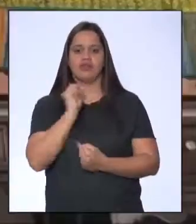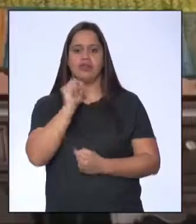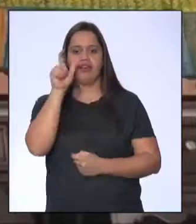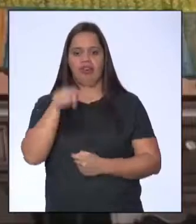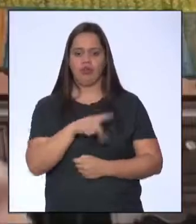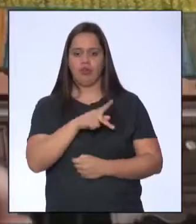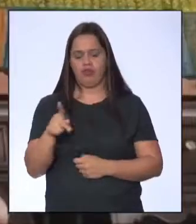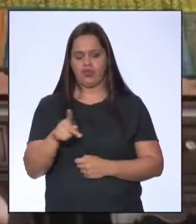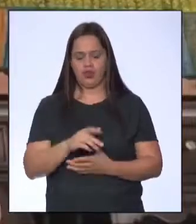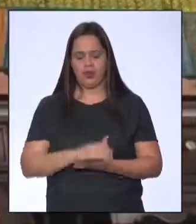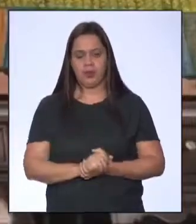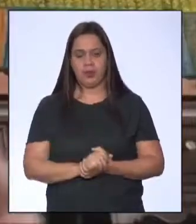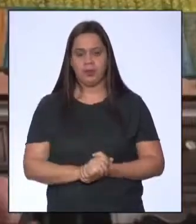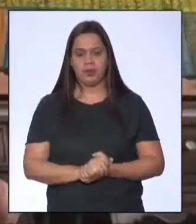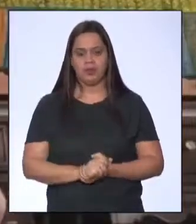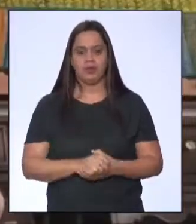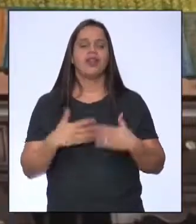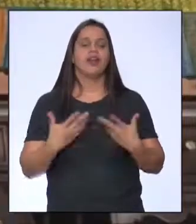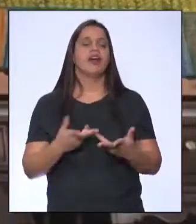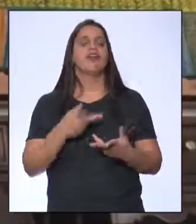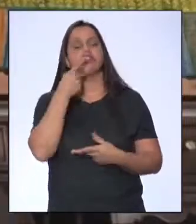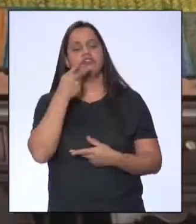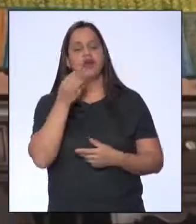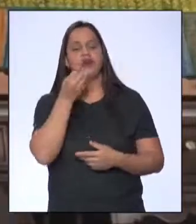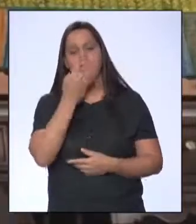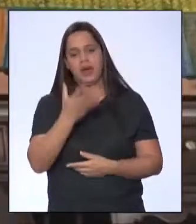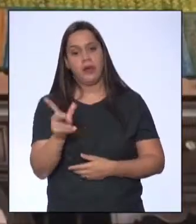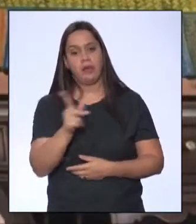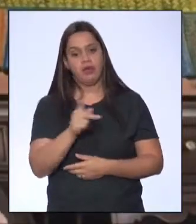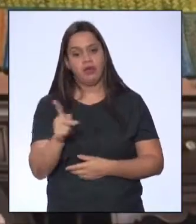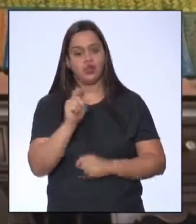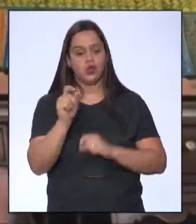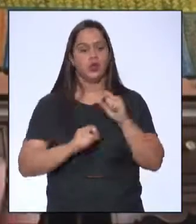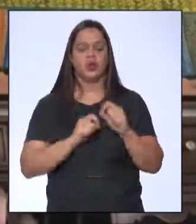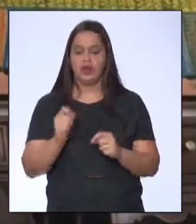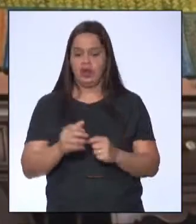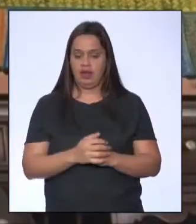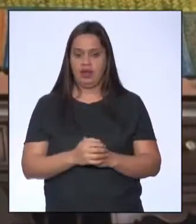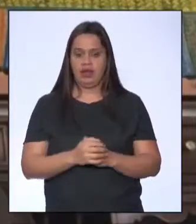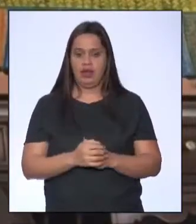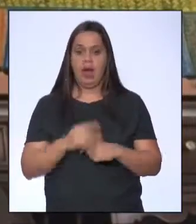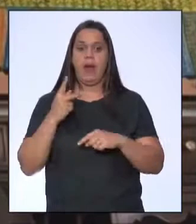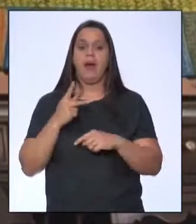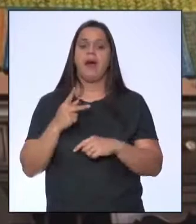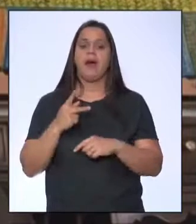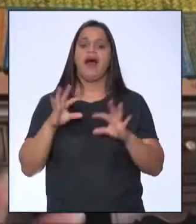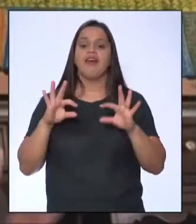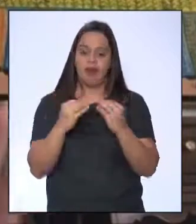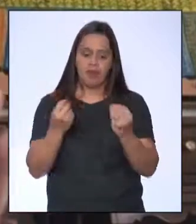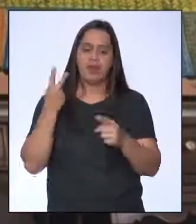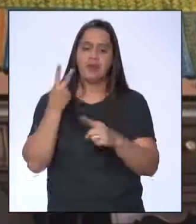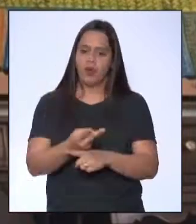Eu acho que os professores, você falou bem, a família procura a escola não pode estar fechada.